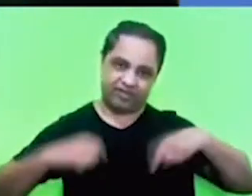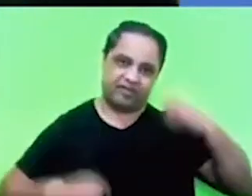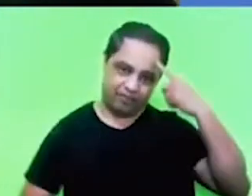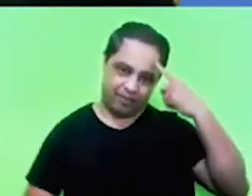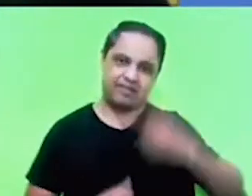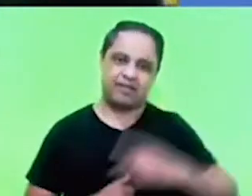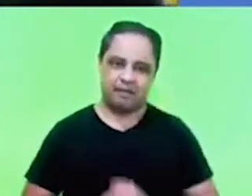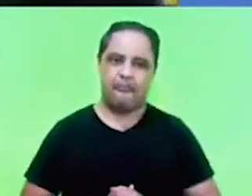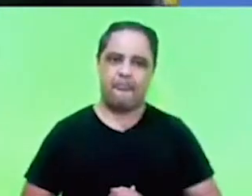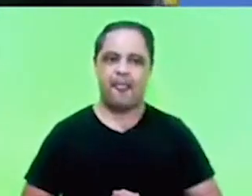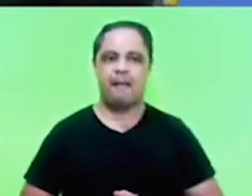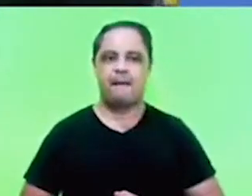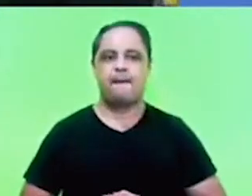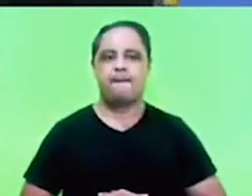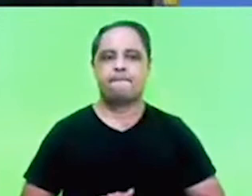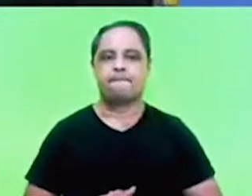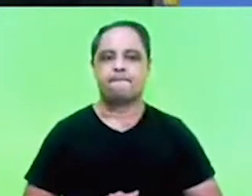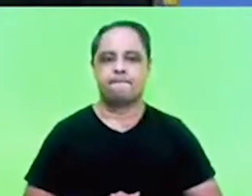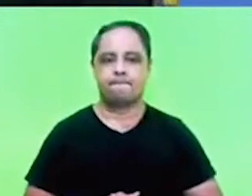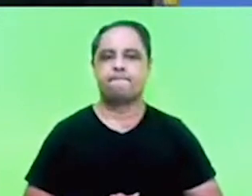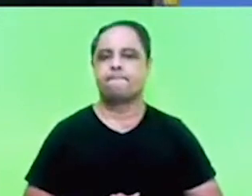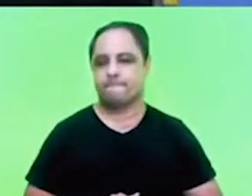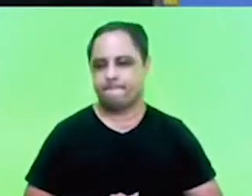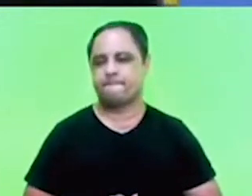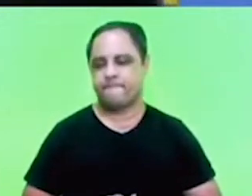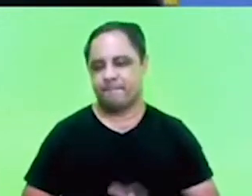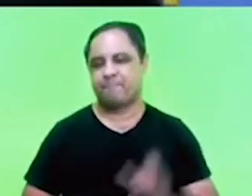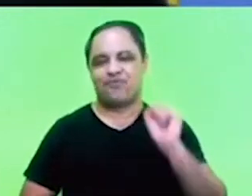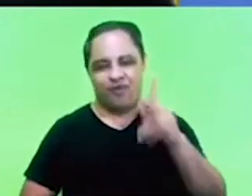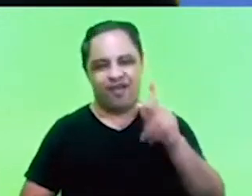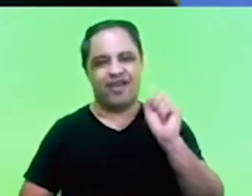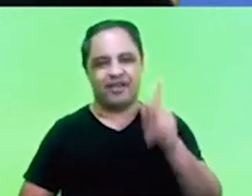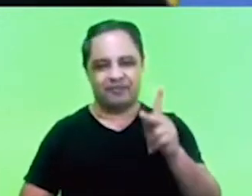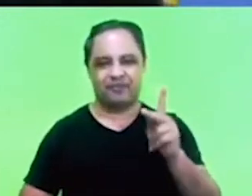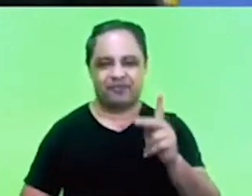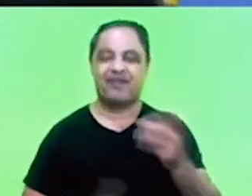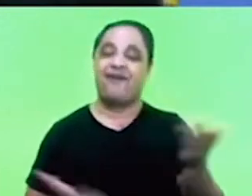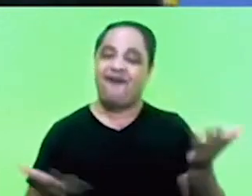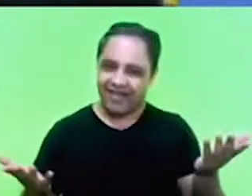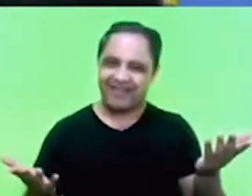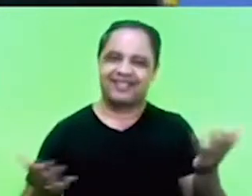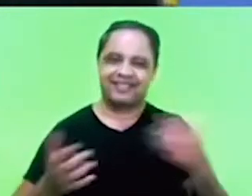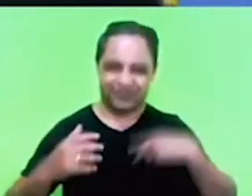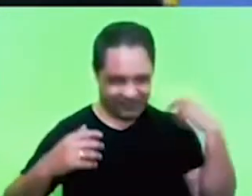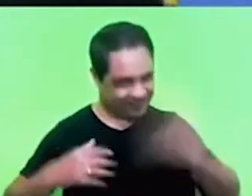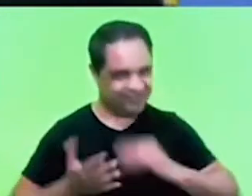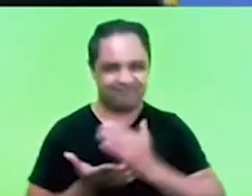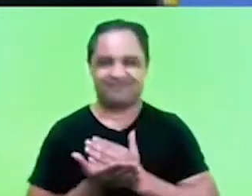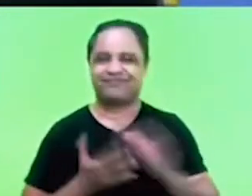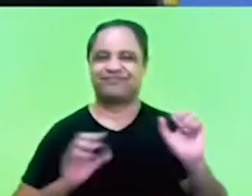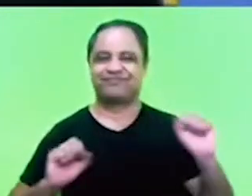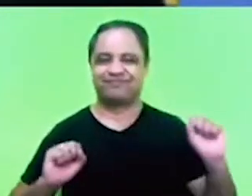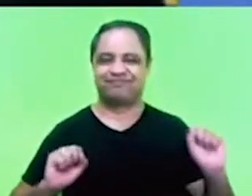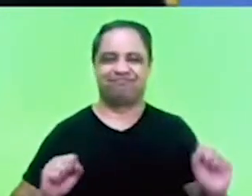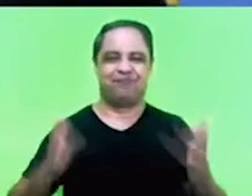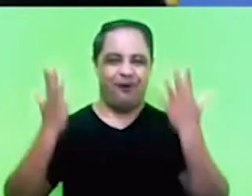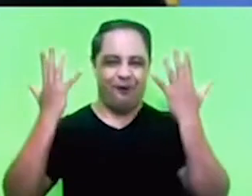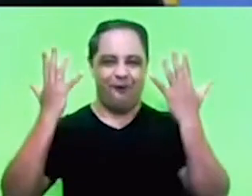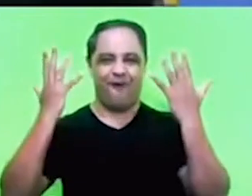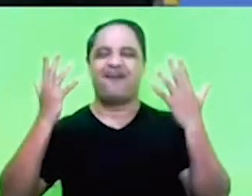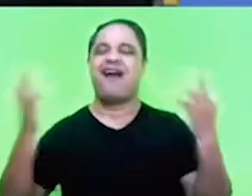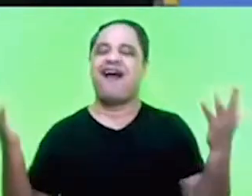isso daí. Tá, ok. Tá botado fogo no parquinho. Eu espero que a gente